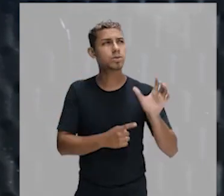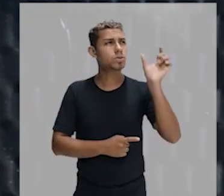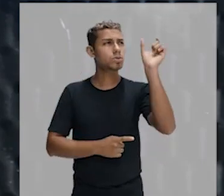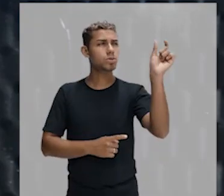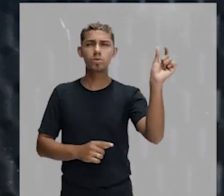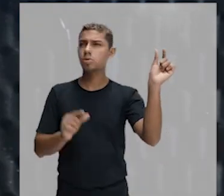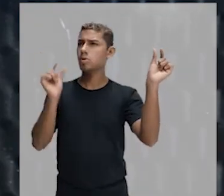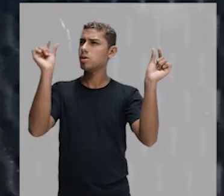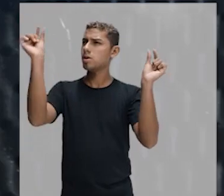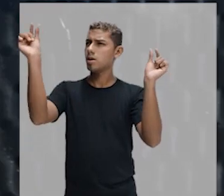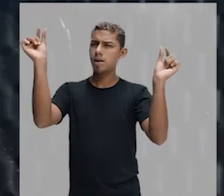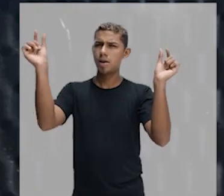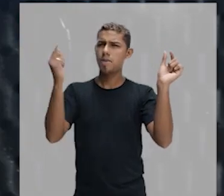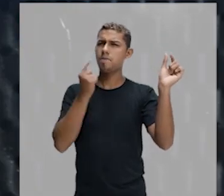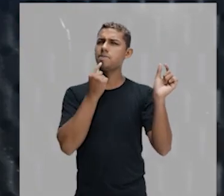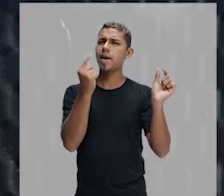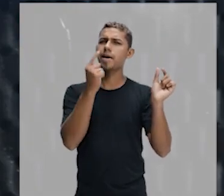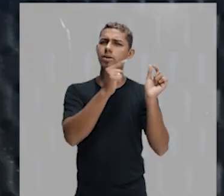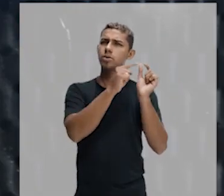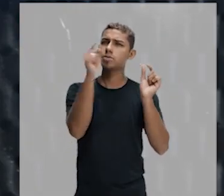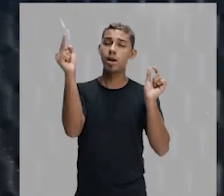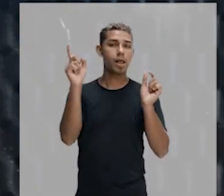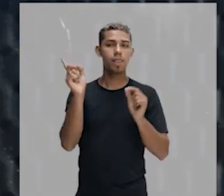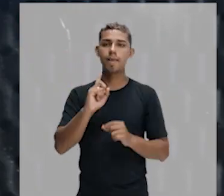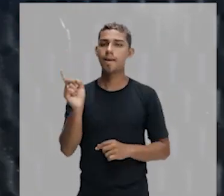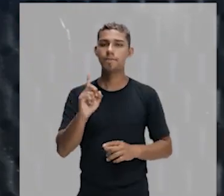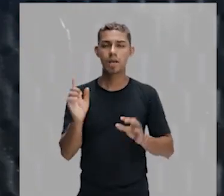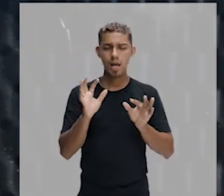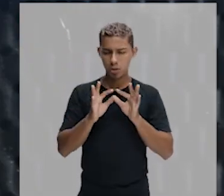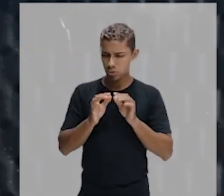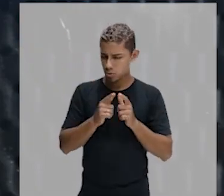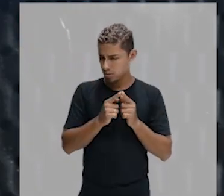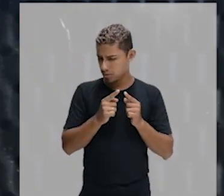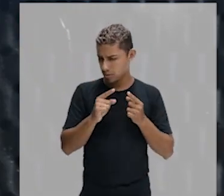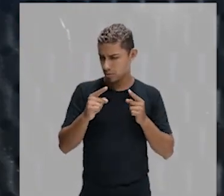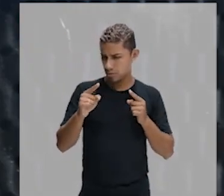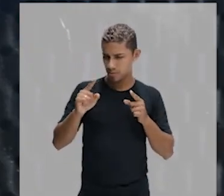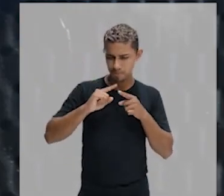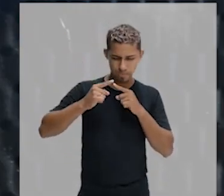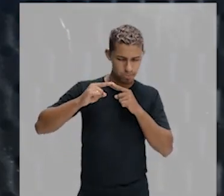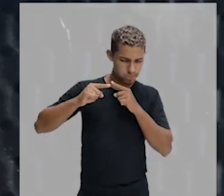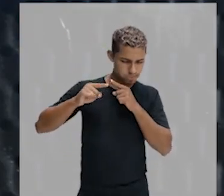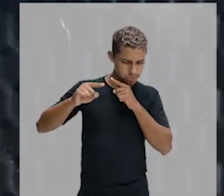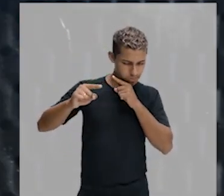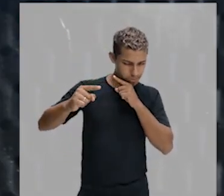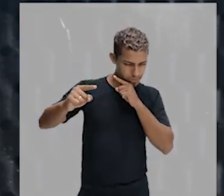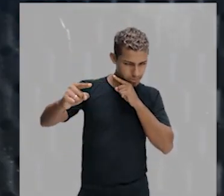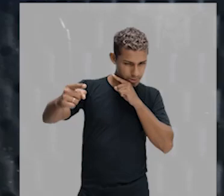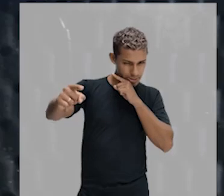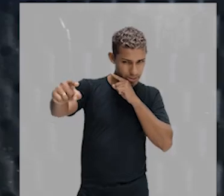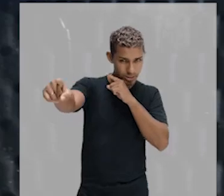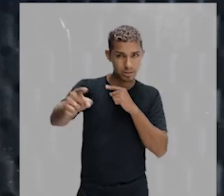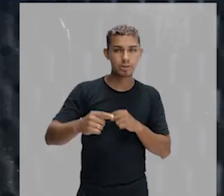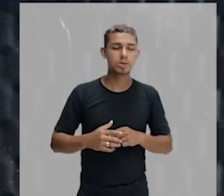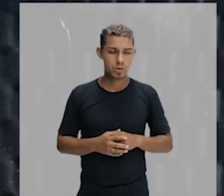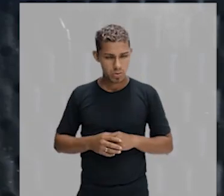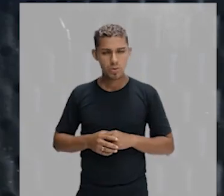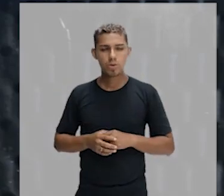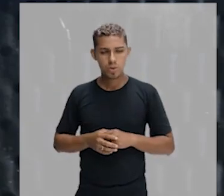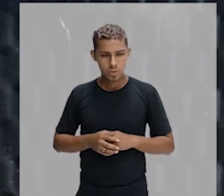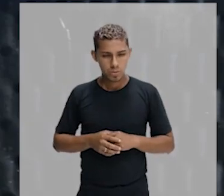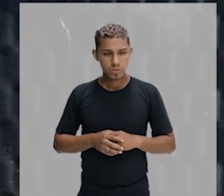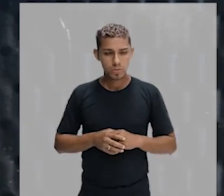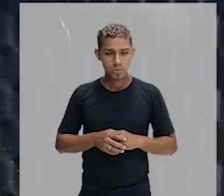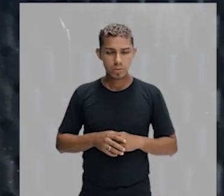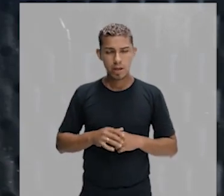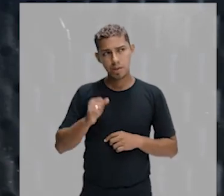muito grandes, certo? Distâncias astronômicas muito grandes. Mas a impressão que nós temos olhando aqui é como se elas estivessem ali uma do ladinho da outra,